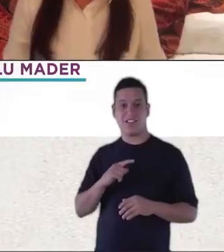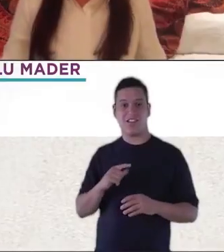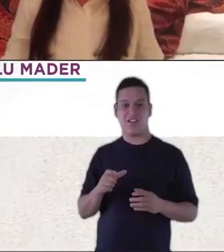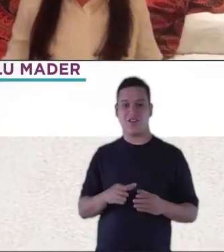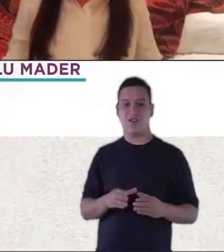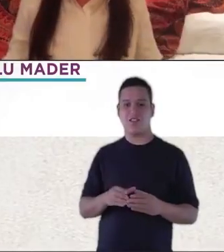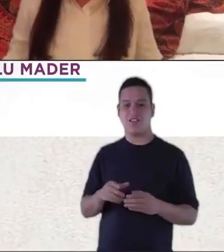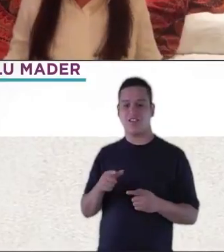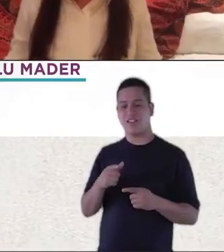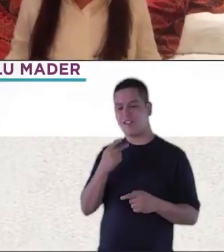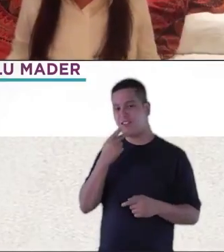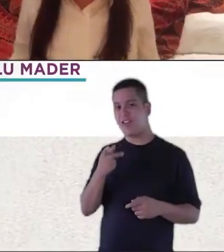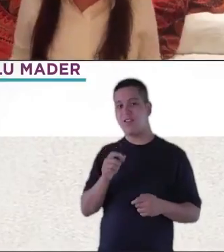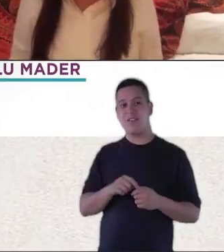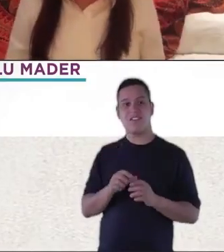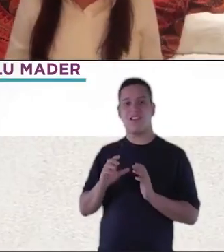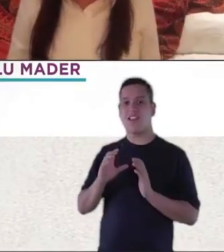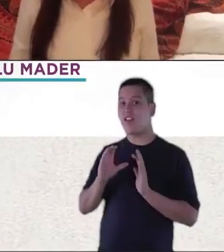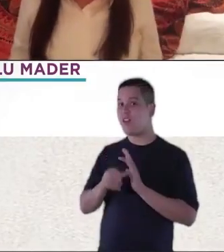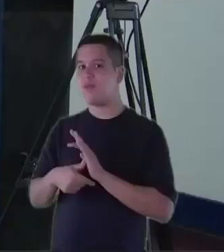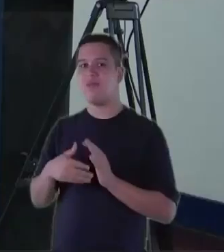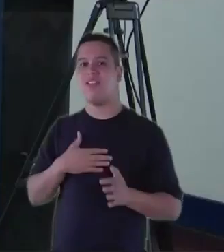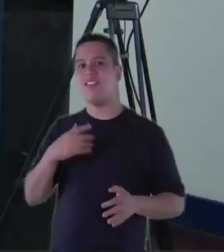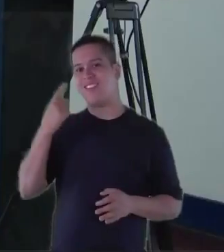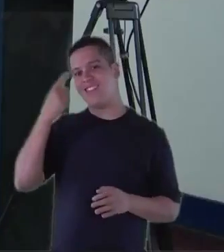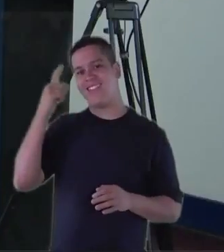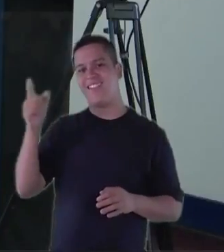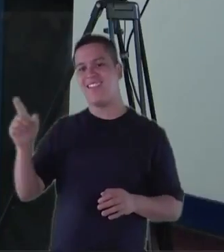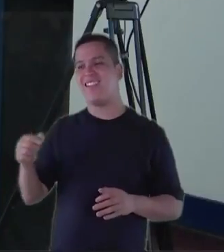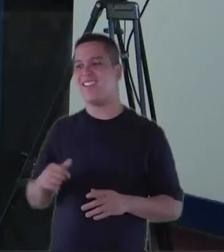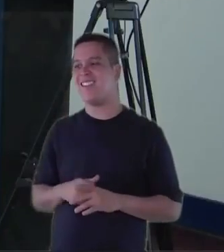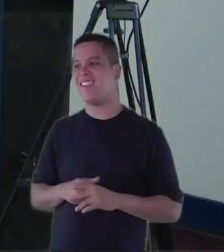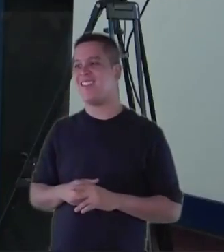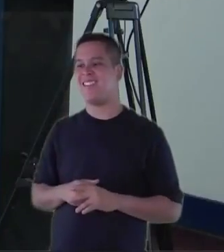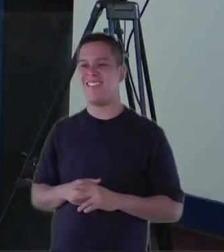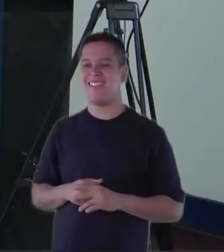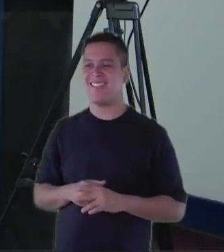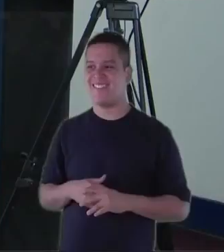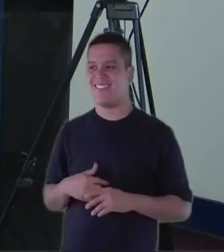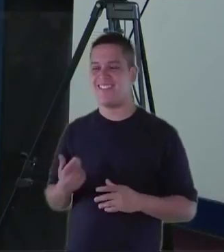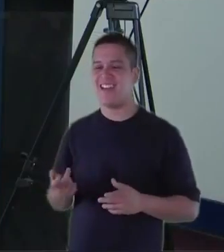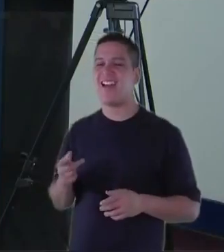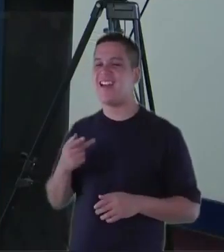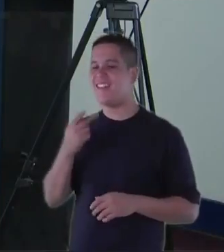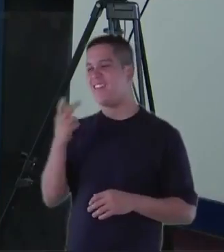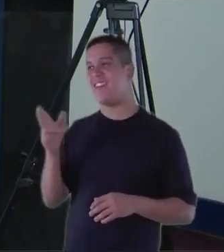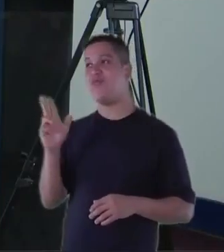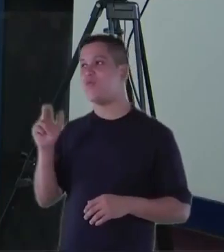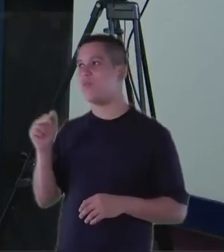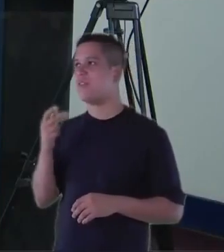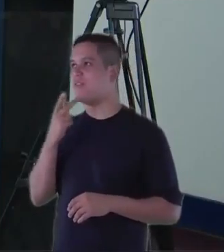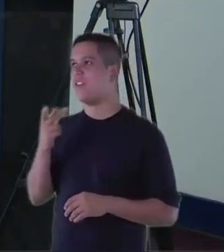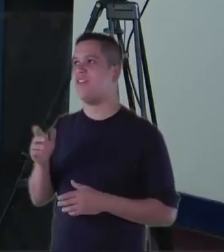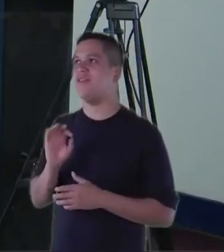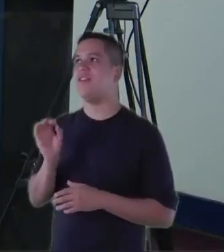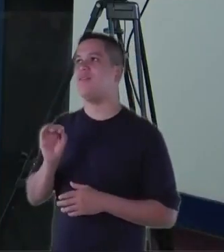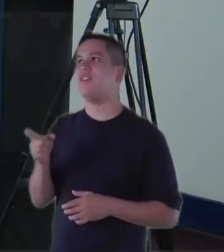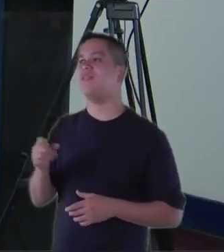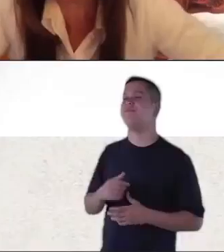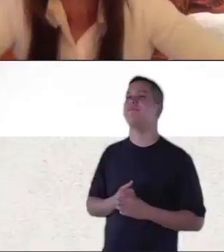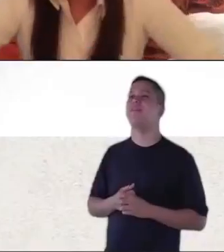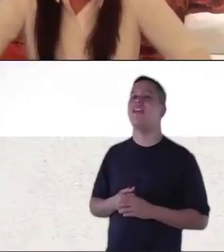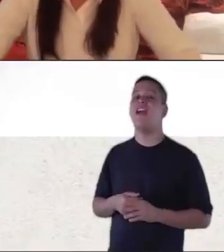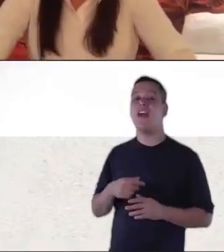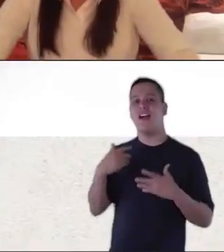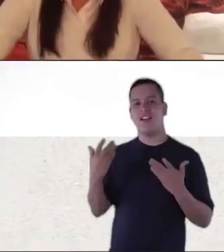você roubou tudo. Porra! Aí eu não falo mais nada para você, não te conto mais nada. Aí eu contei para ela que tem aquele